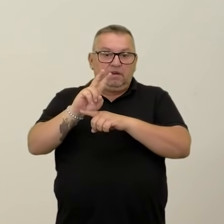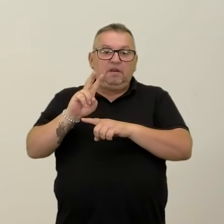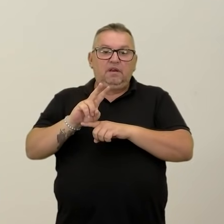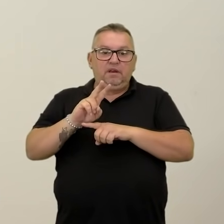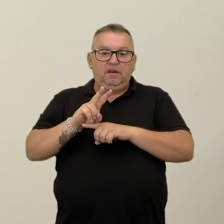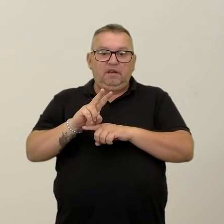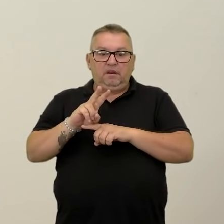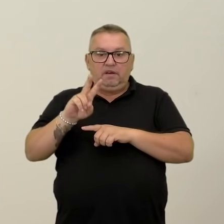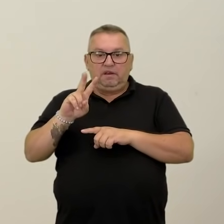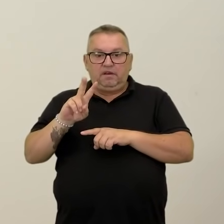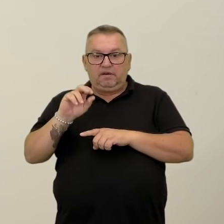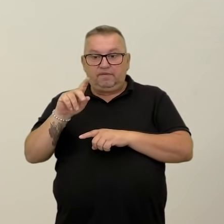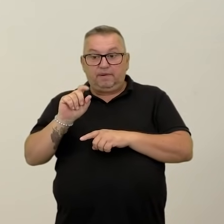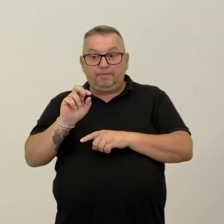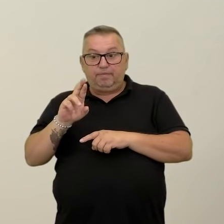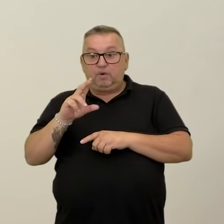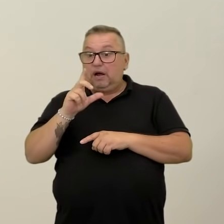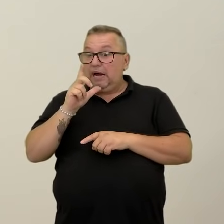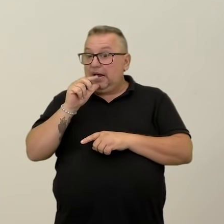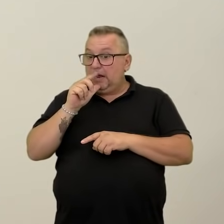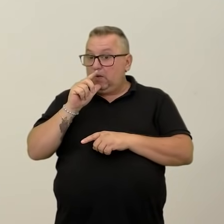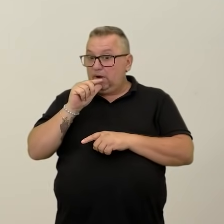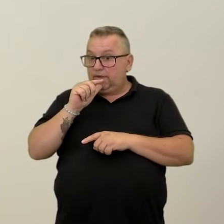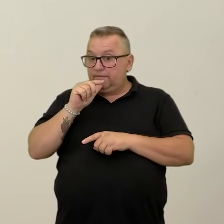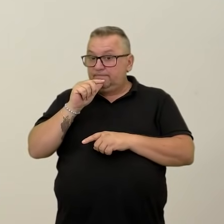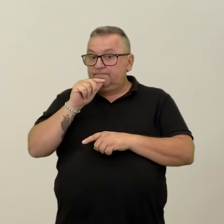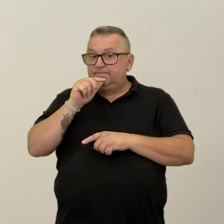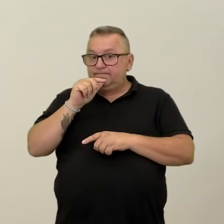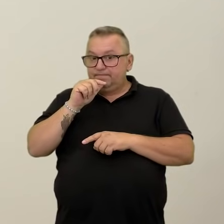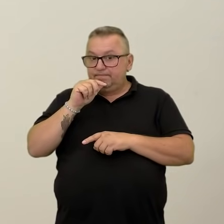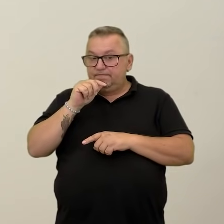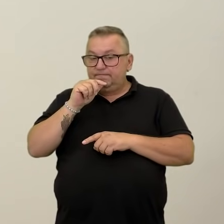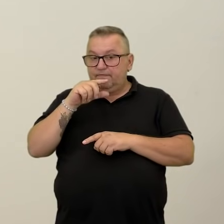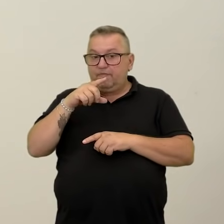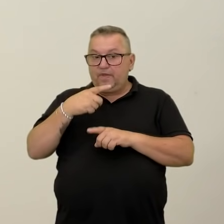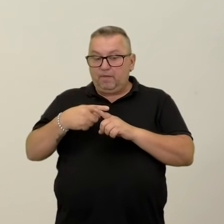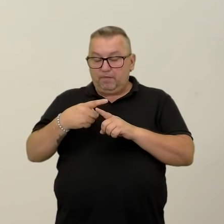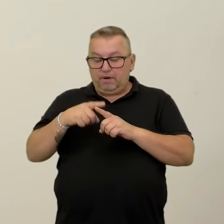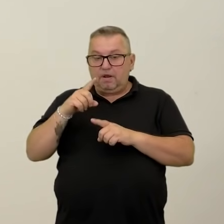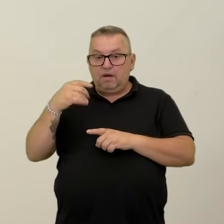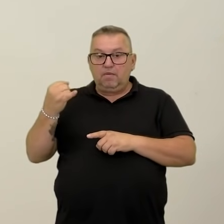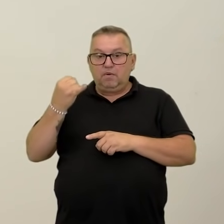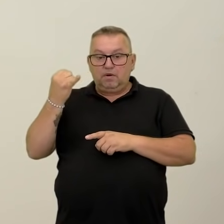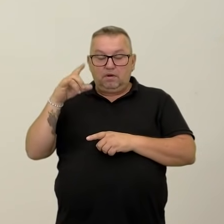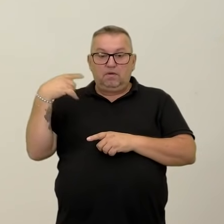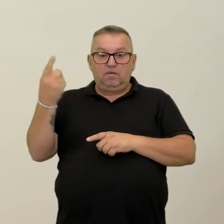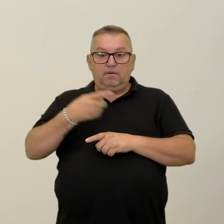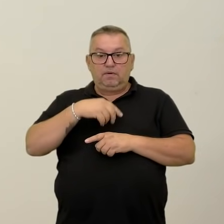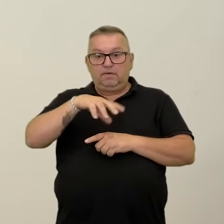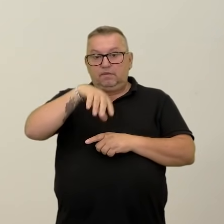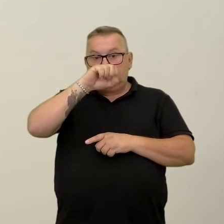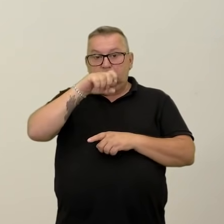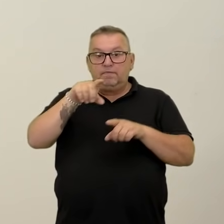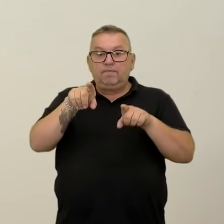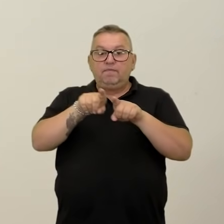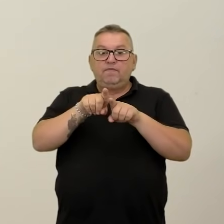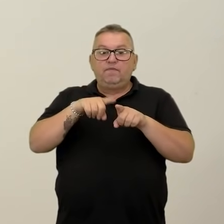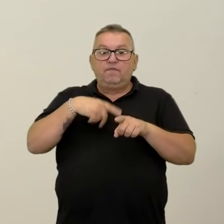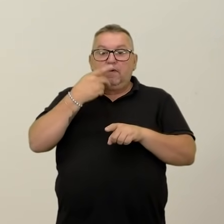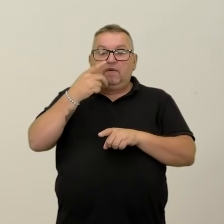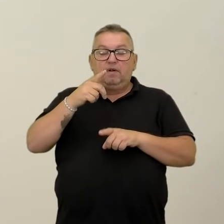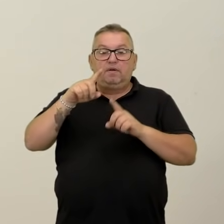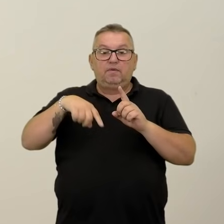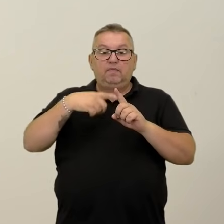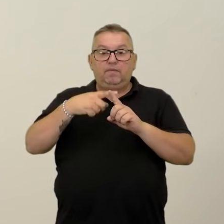é o vapor d'água tá por isso que você fala pouco do vapor d'água que ele também é importante para nossa inspiração e a gente vai acabar